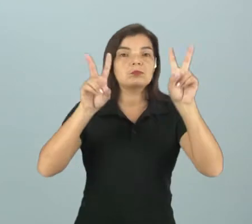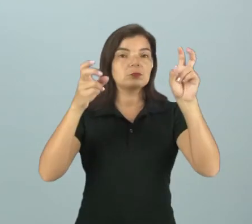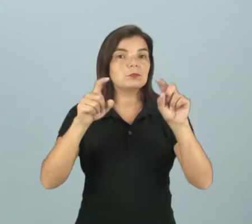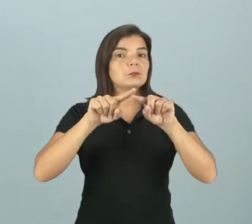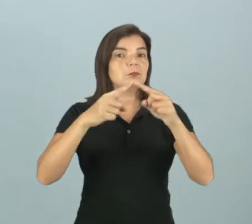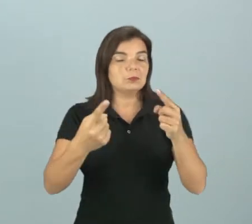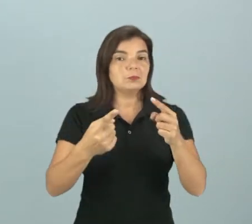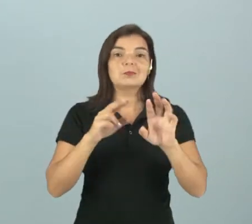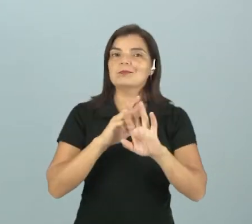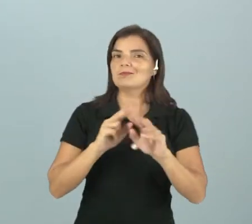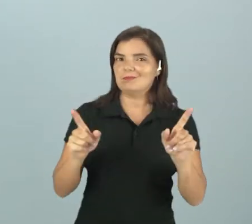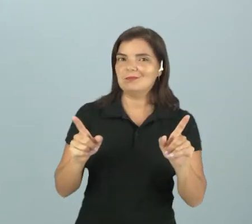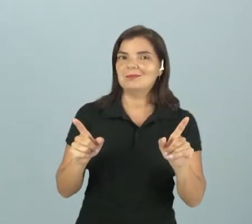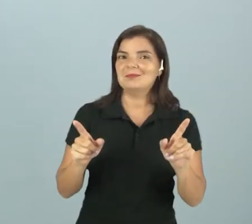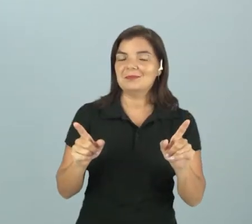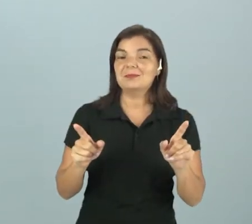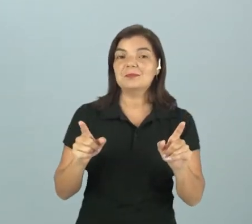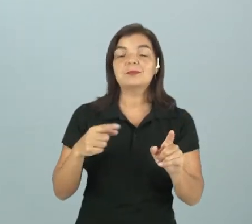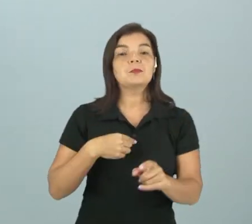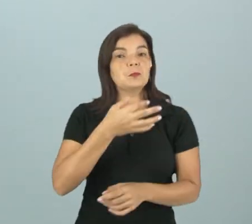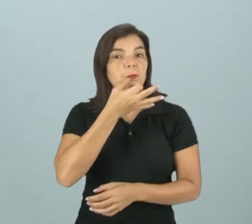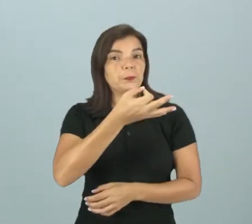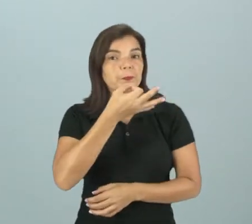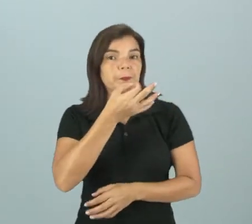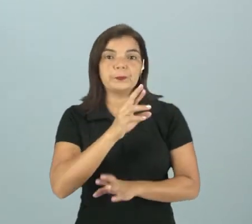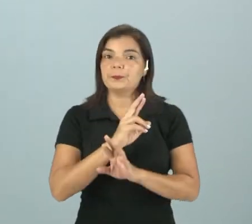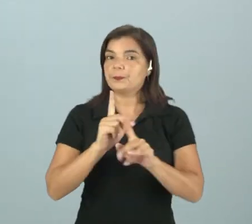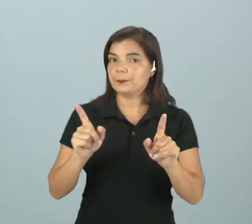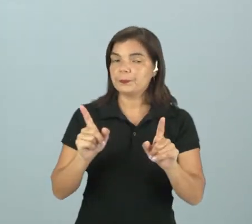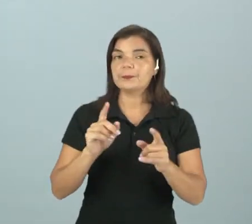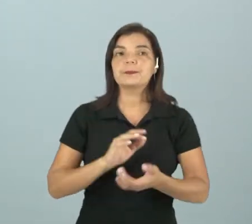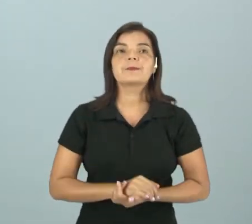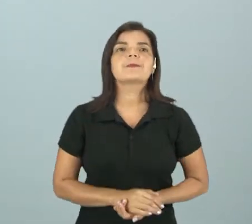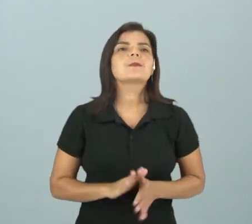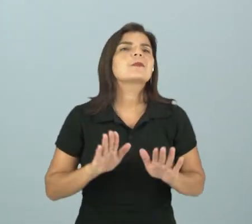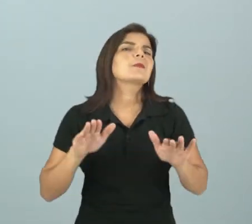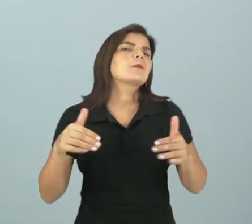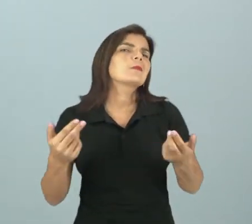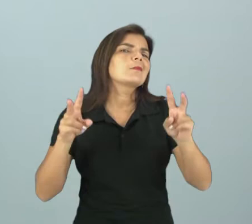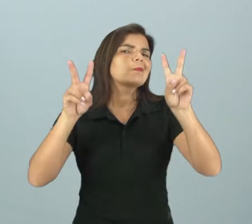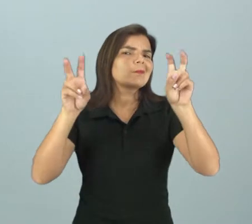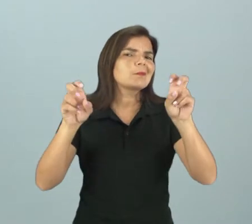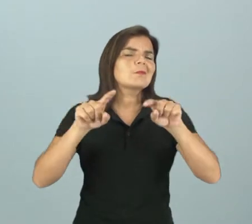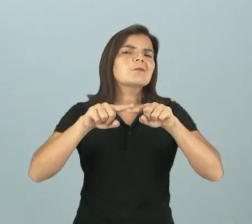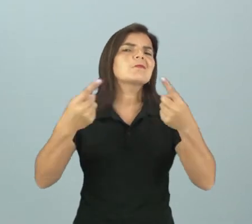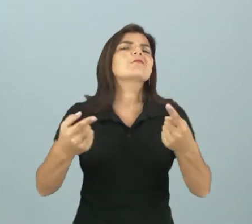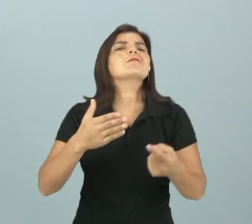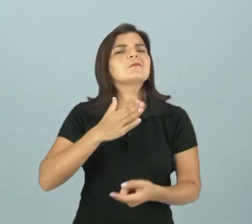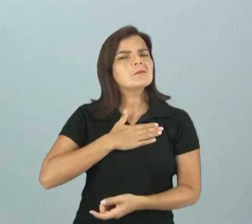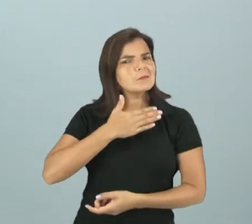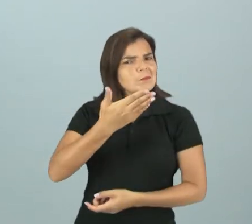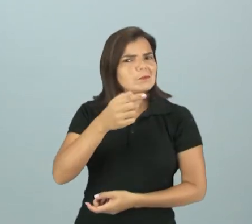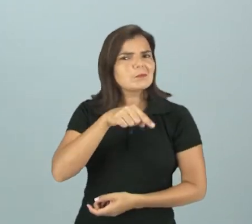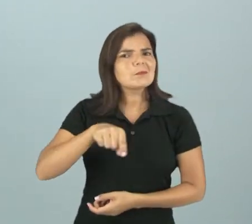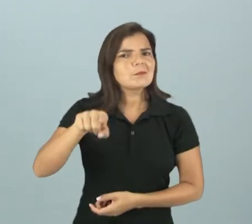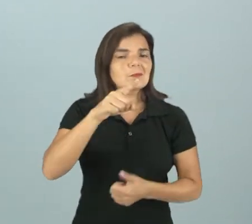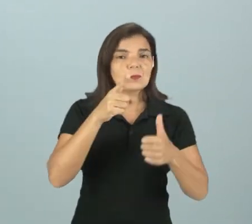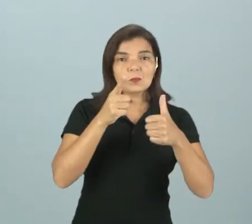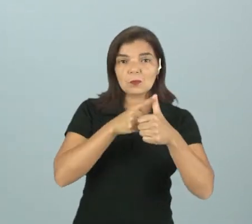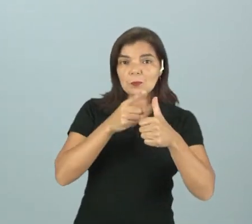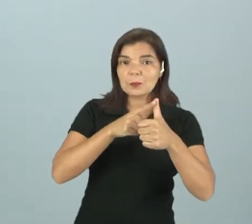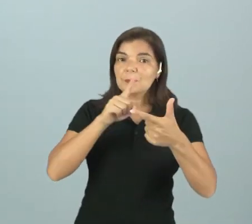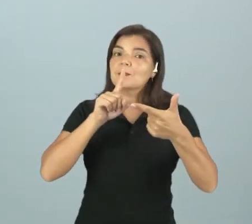de maneiras diferentes, com posicionamentos diferentes. Qual título causa mais impacto para você? O primeiro